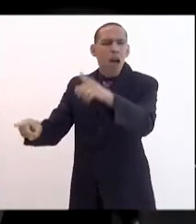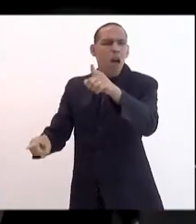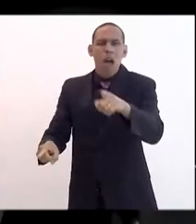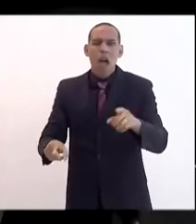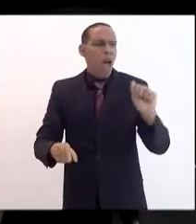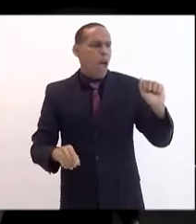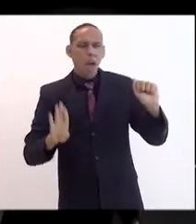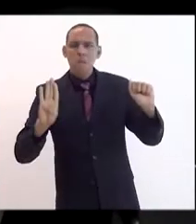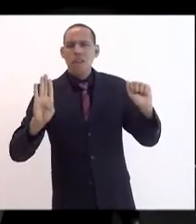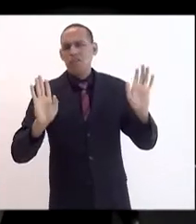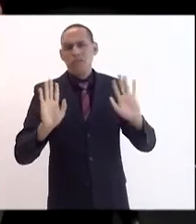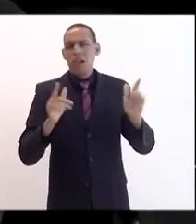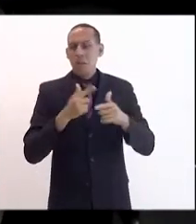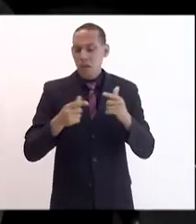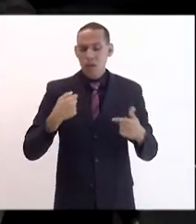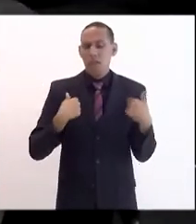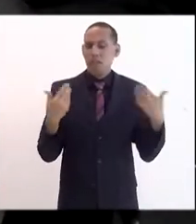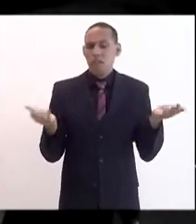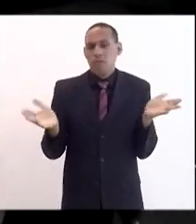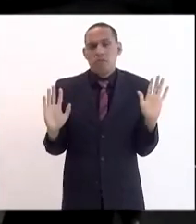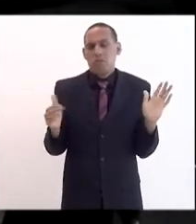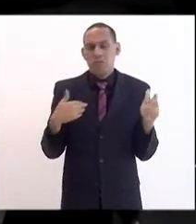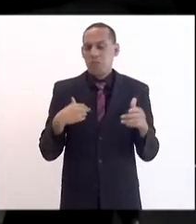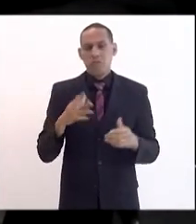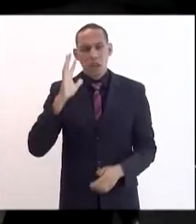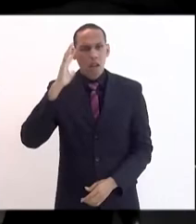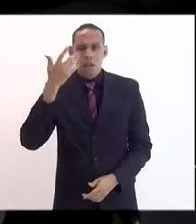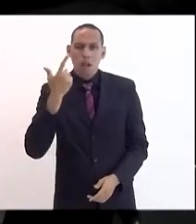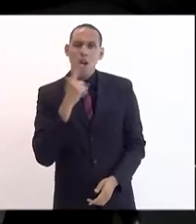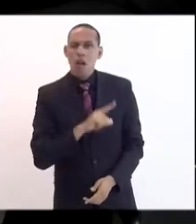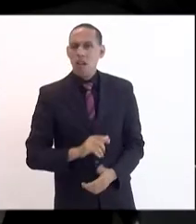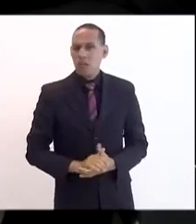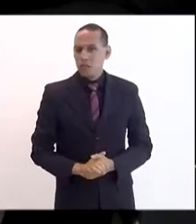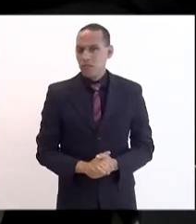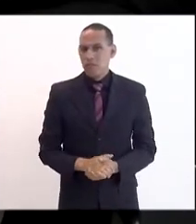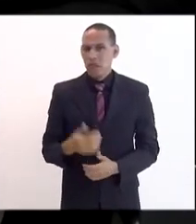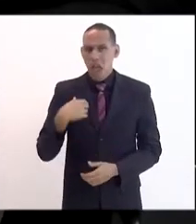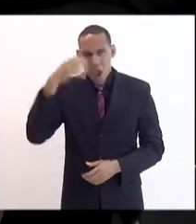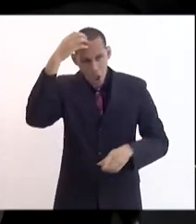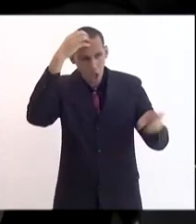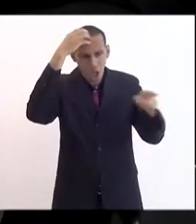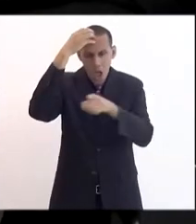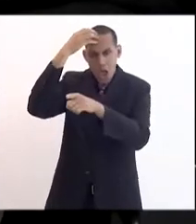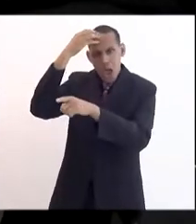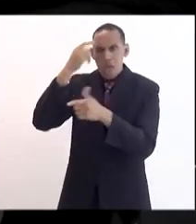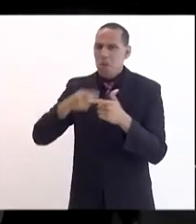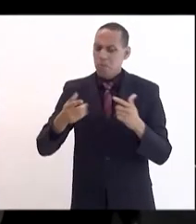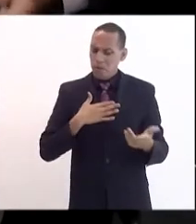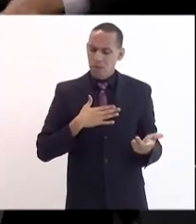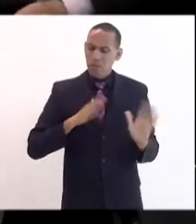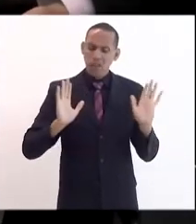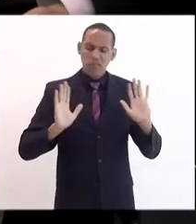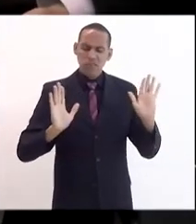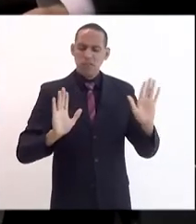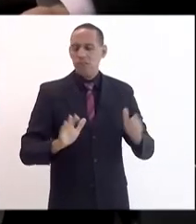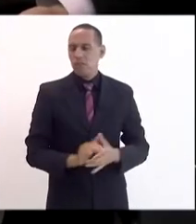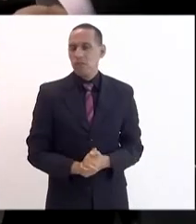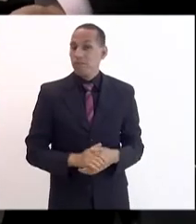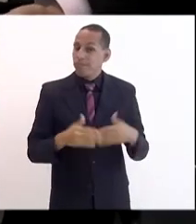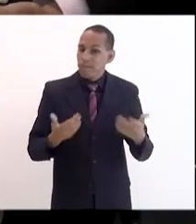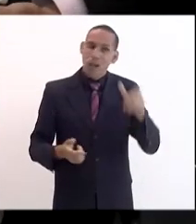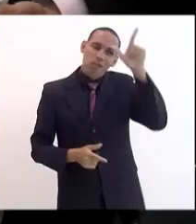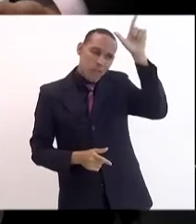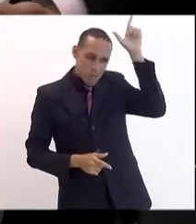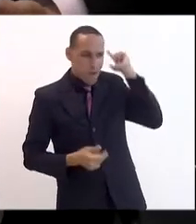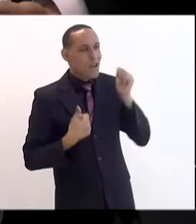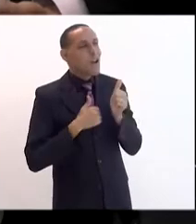problema sou eu, ué. Se o problema sou eu resolvo. Eu não arrumo culpado por meus problemas. Então, deputado Luiz Paulo, eu